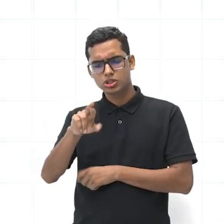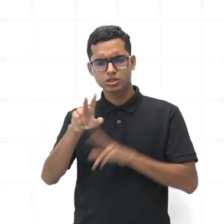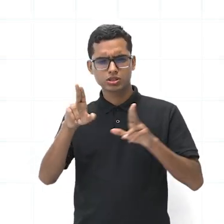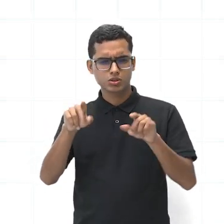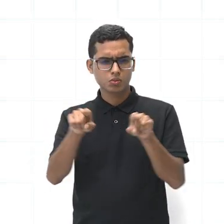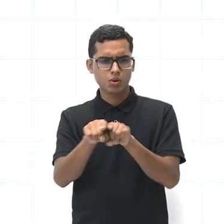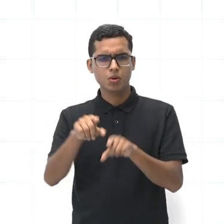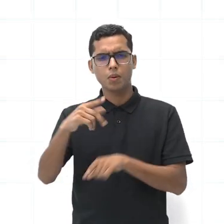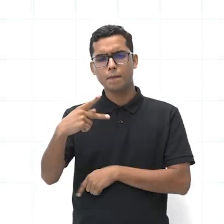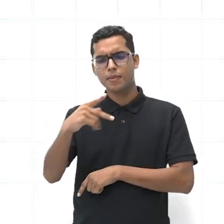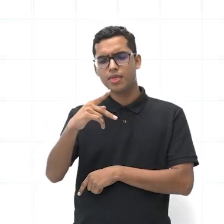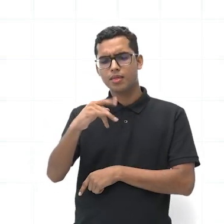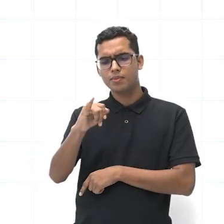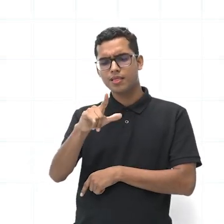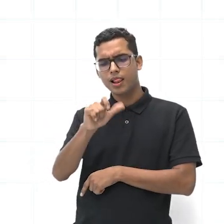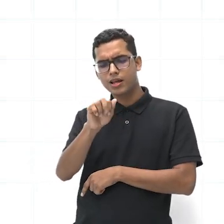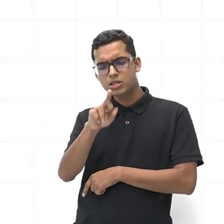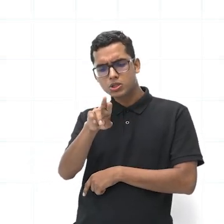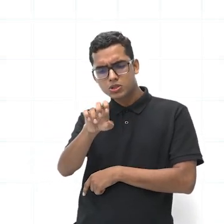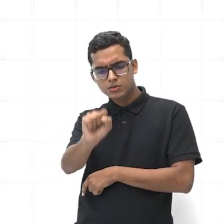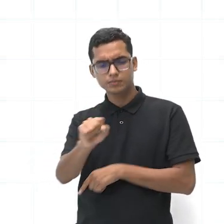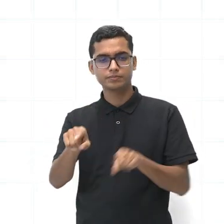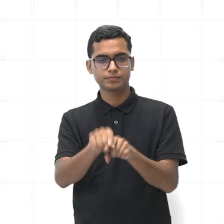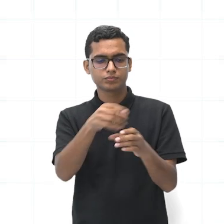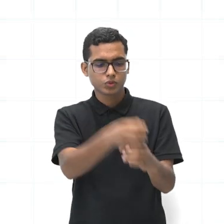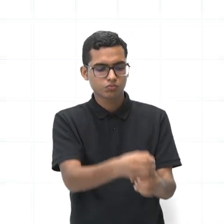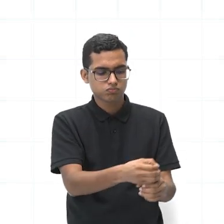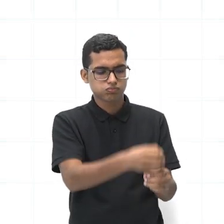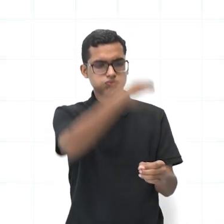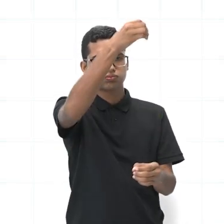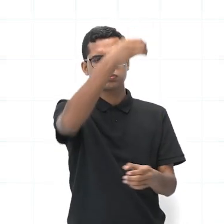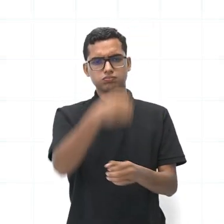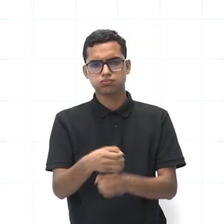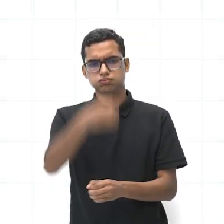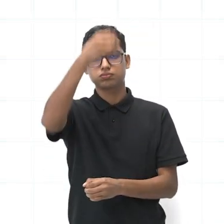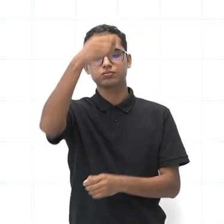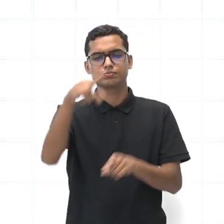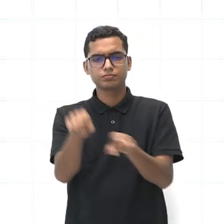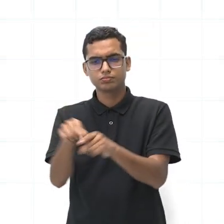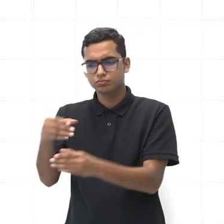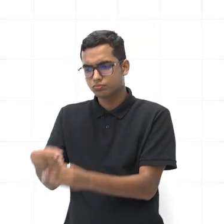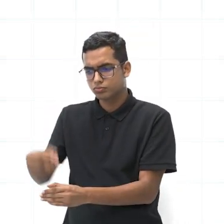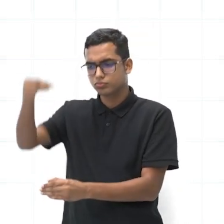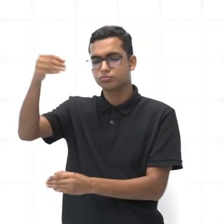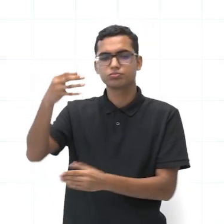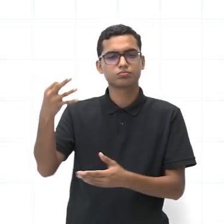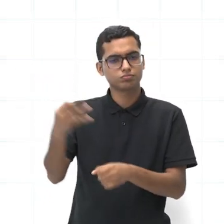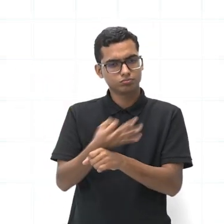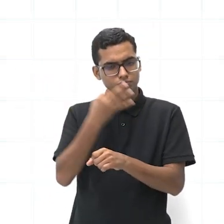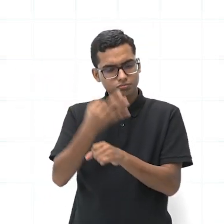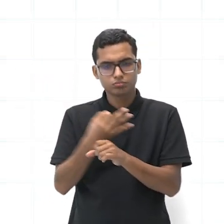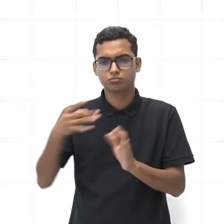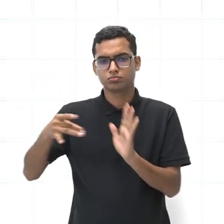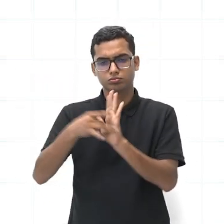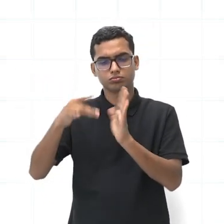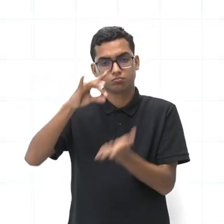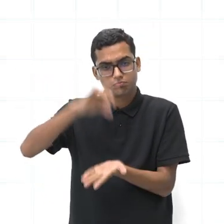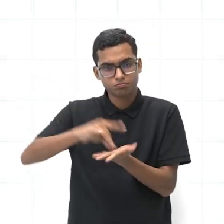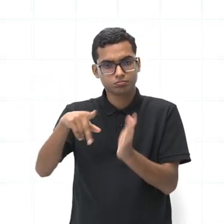suportar cargas, né, de toda a estrutura. Então, a carga da estrutura vai